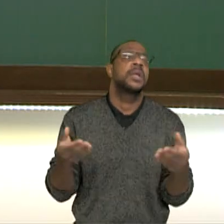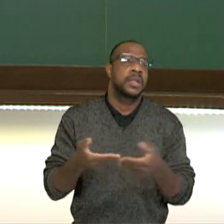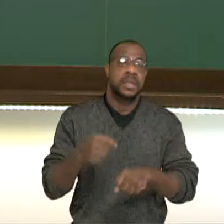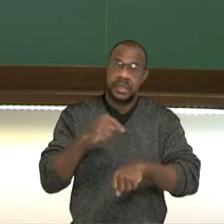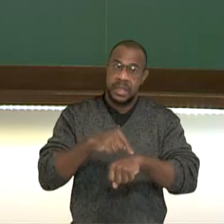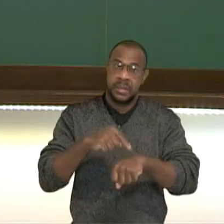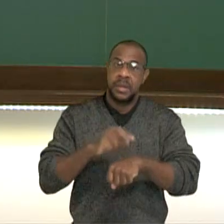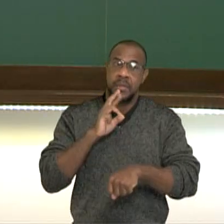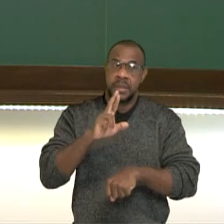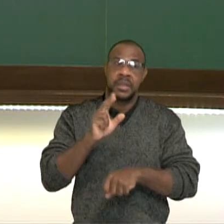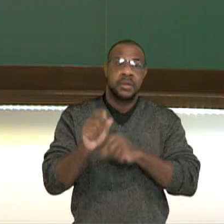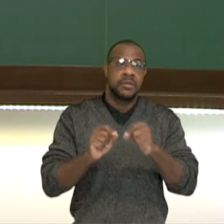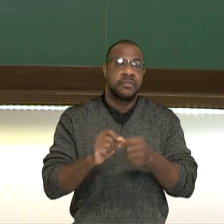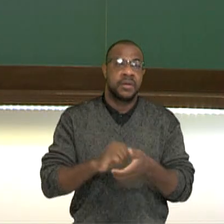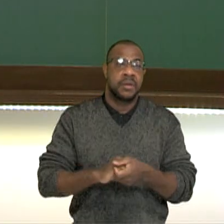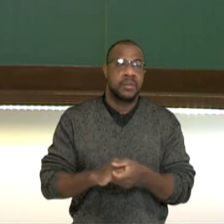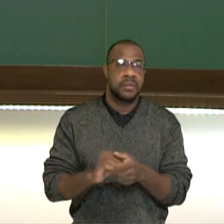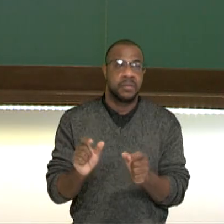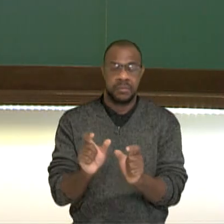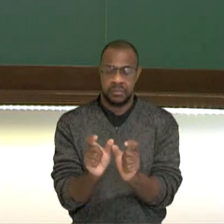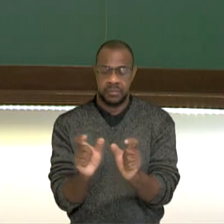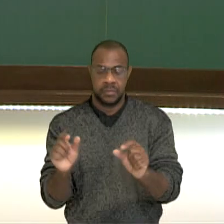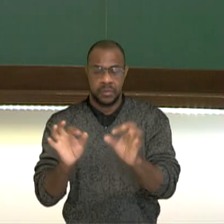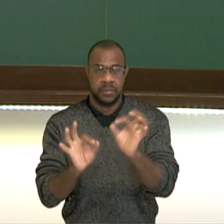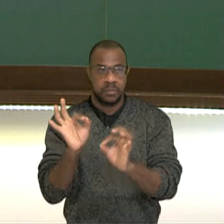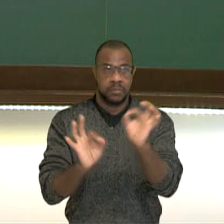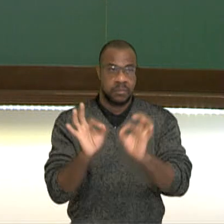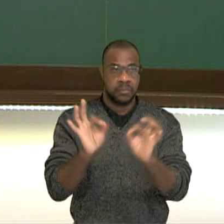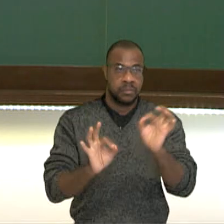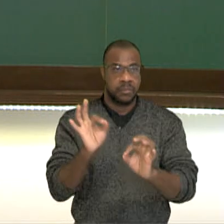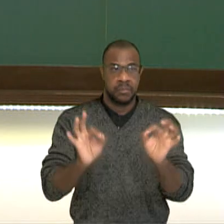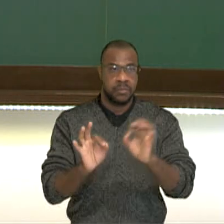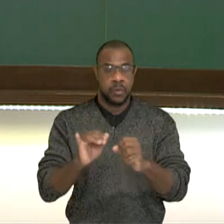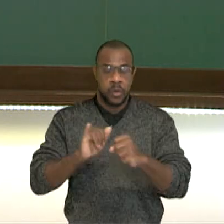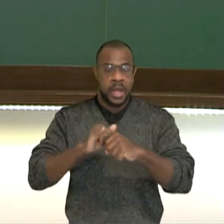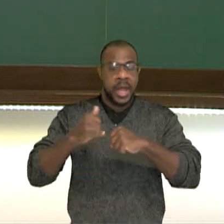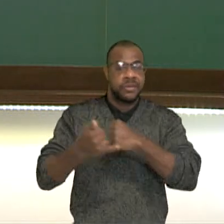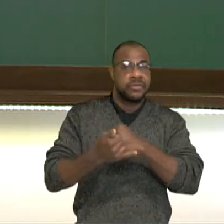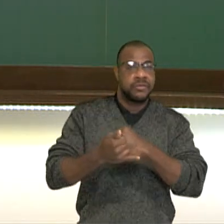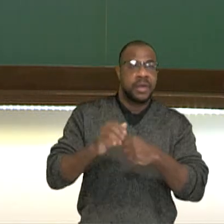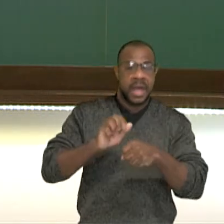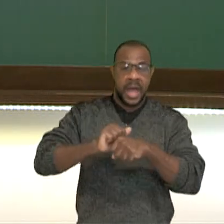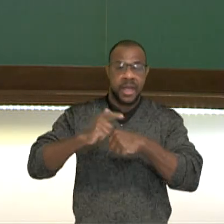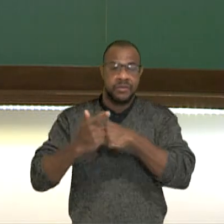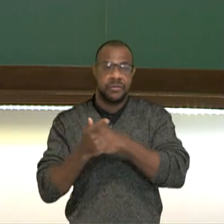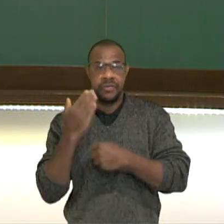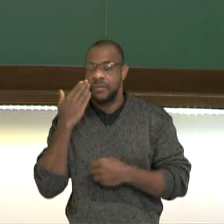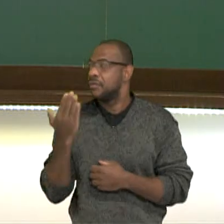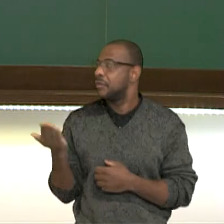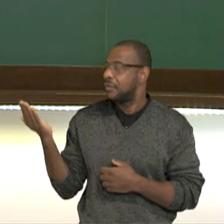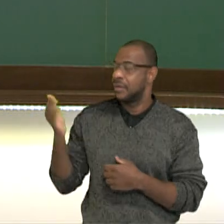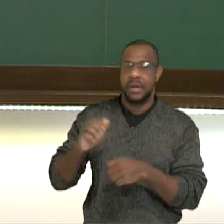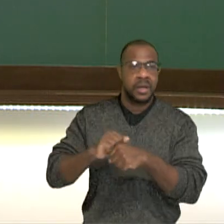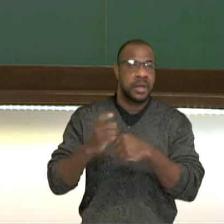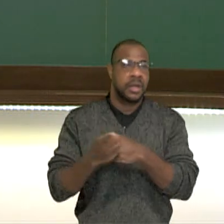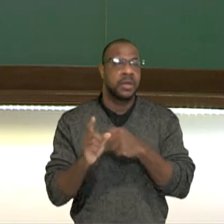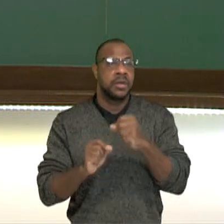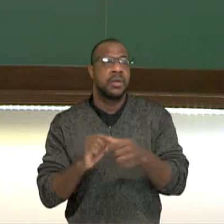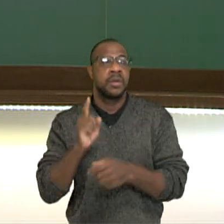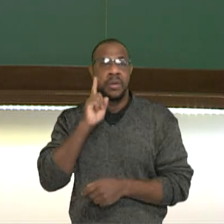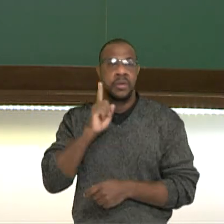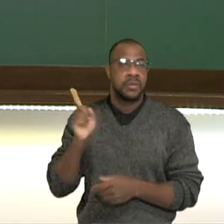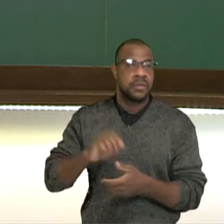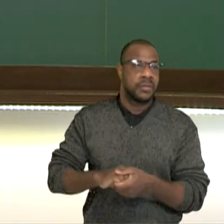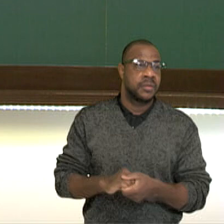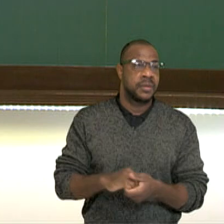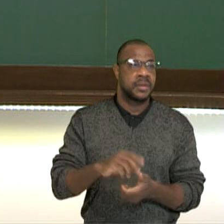para vocês responderem. Vocês vão colocar, organizar os adjetivos possessivos. Lembrando que o adjetivo que corresponde a he,